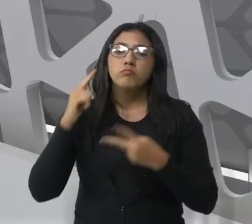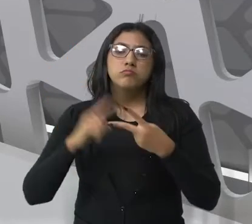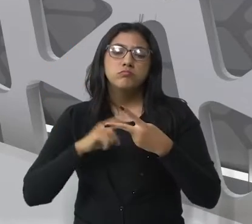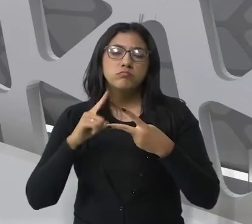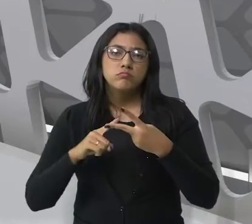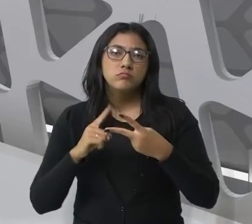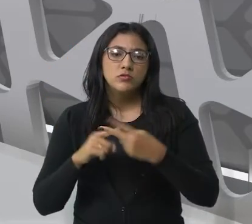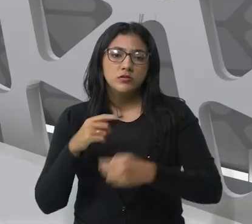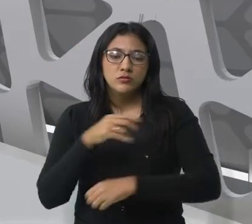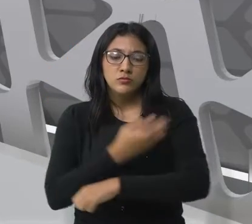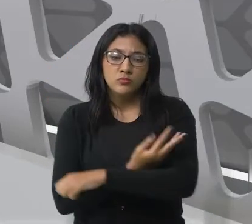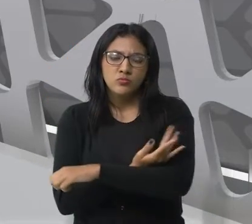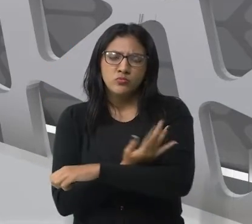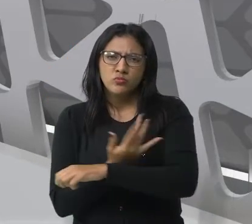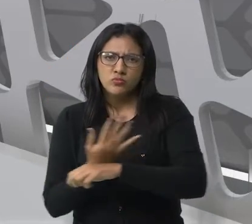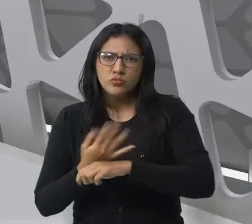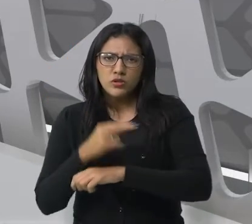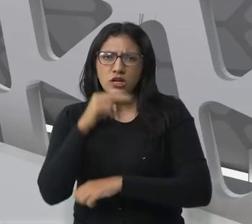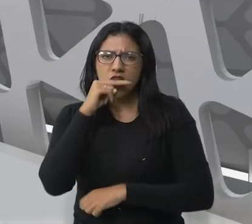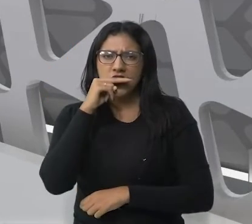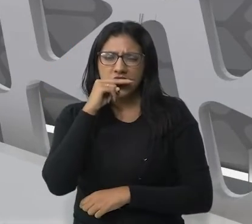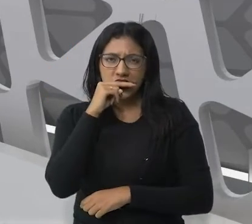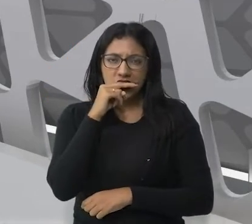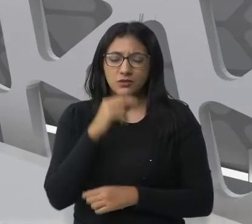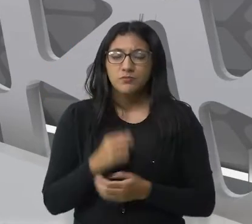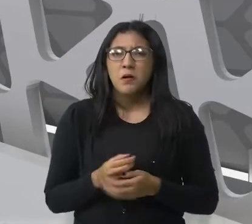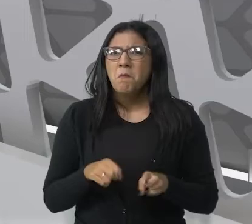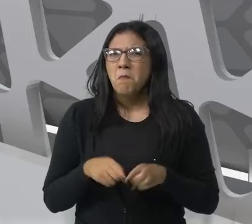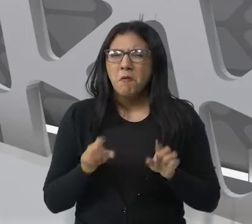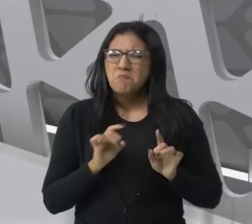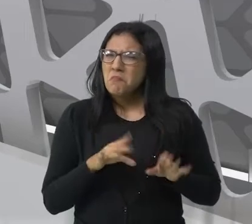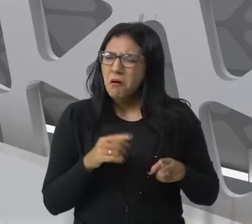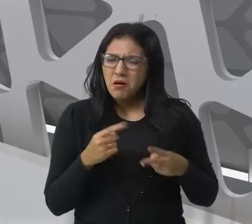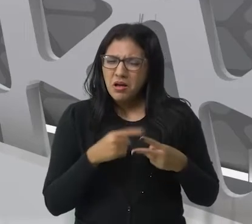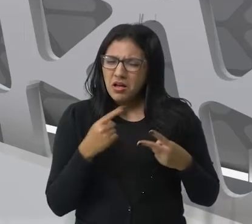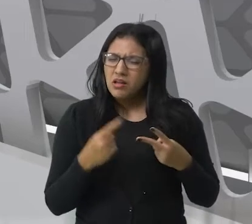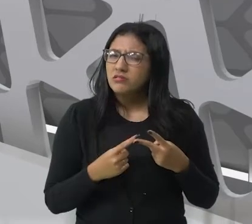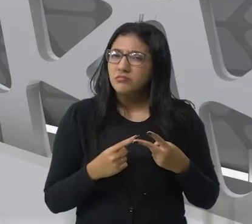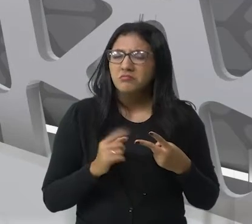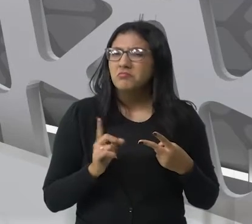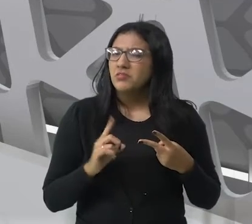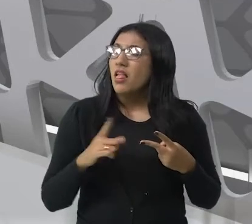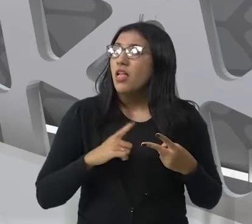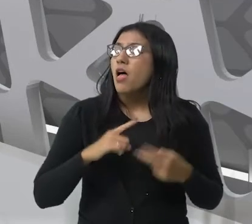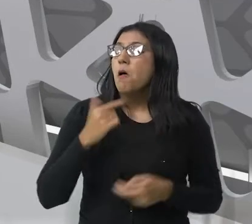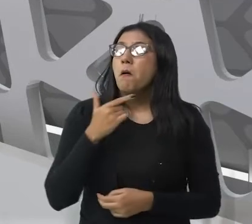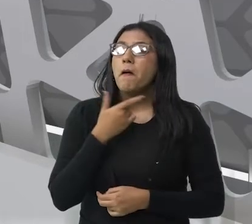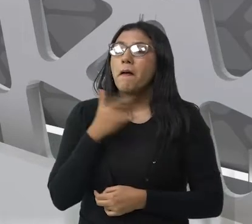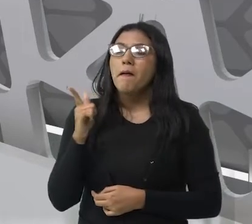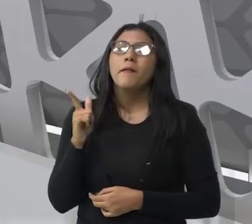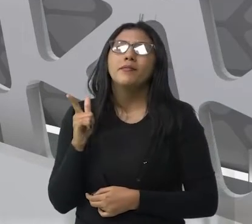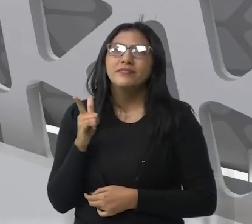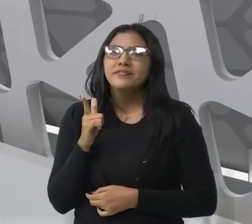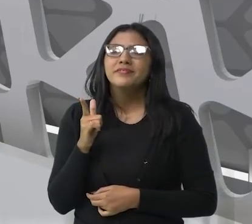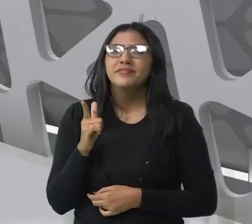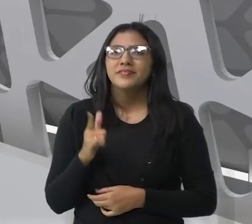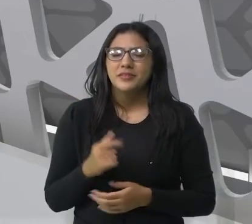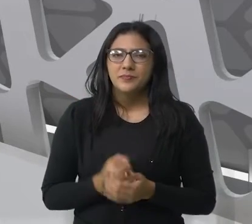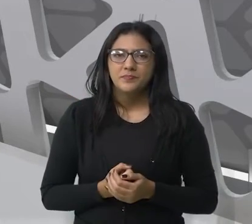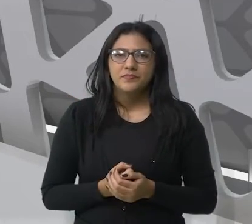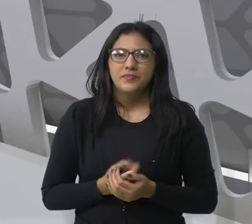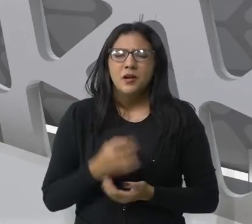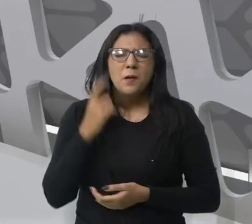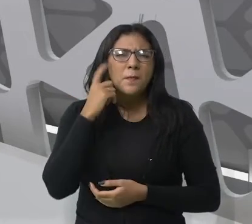Tá? Mas não para aí, né? Eles começam também a verificar outras atividades econômicas. O que vai ocorrer já